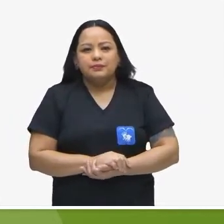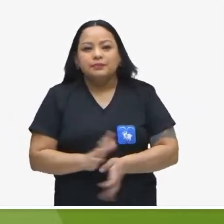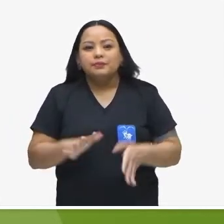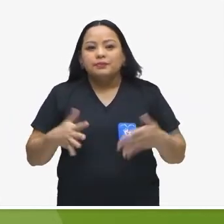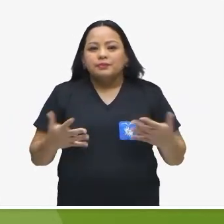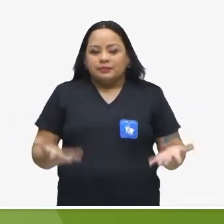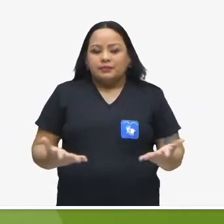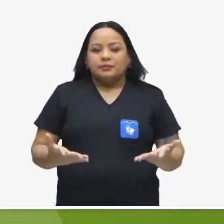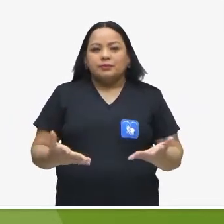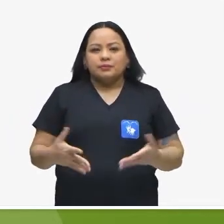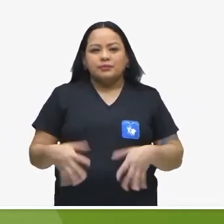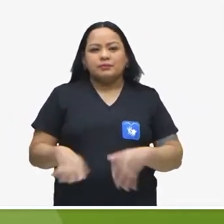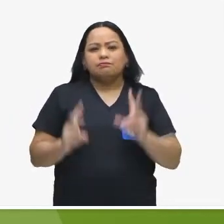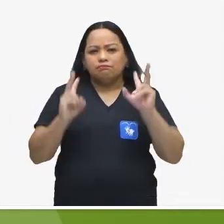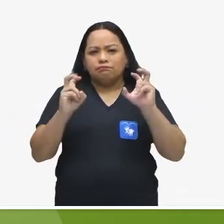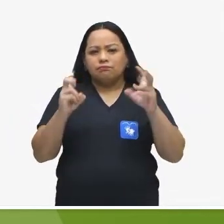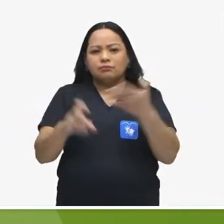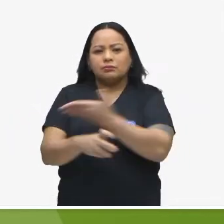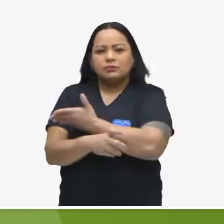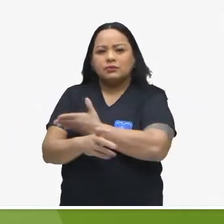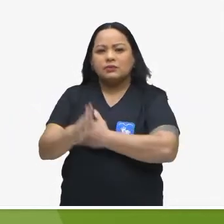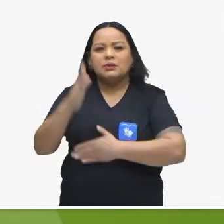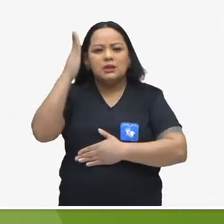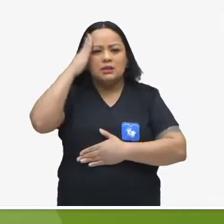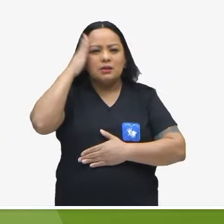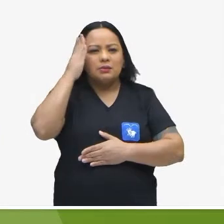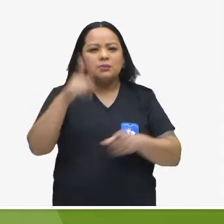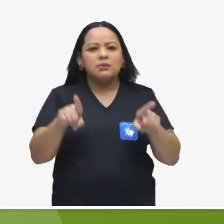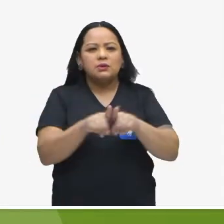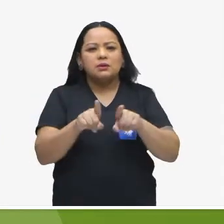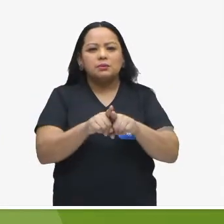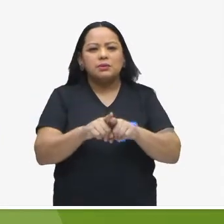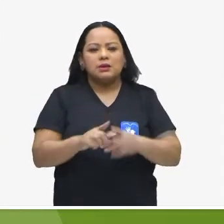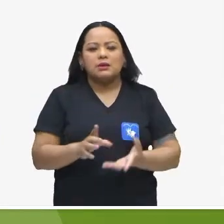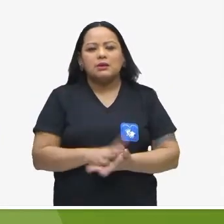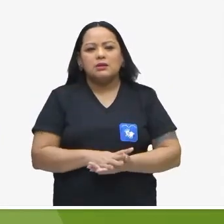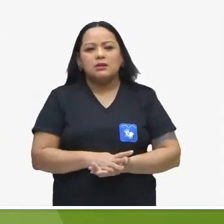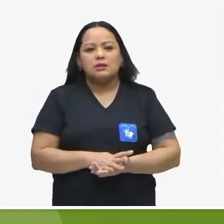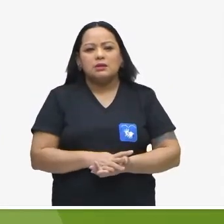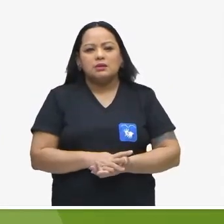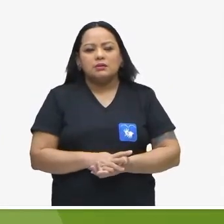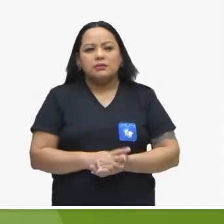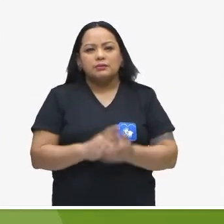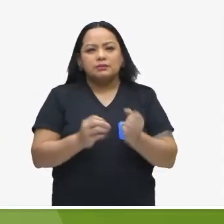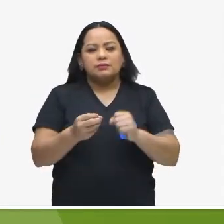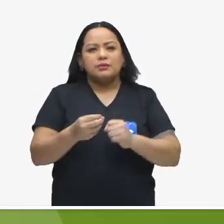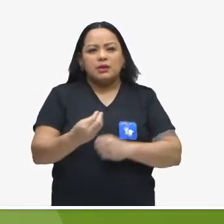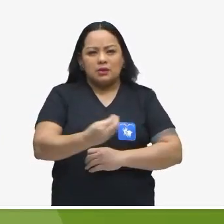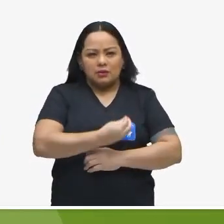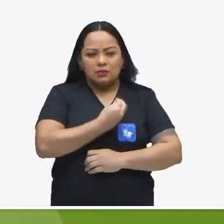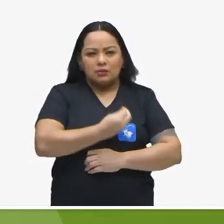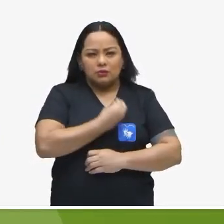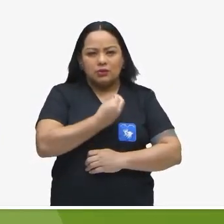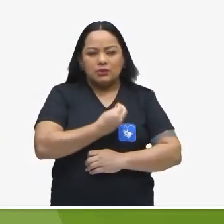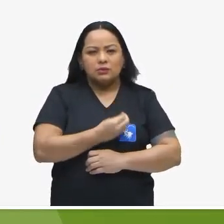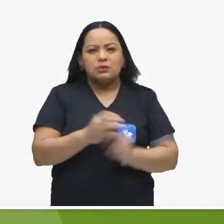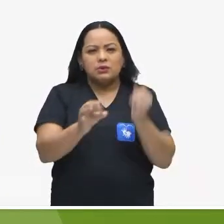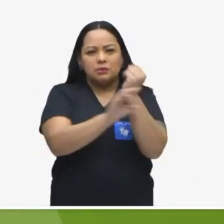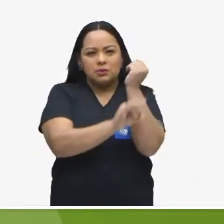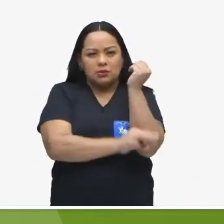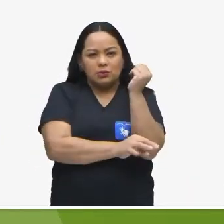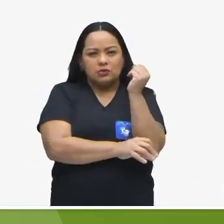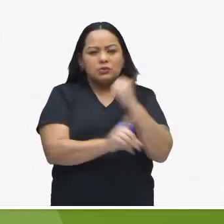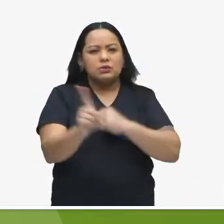assim, no ecossistema, consideramos tanto os fatores bióticos quanto fatores